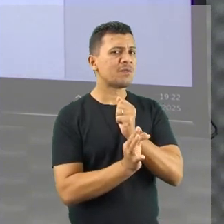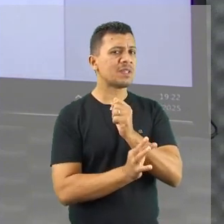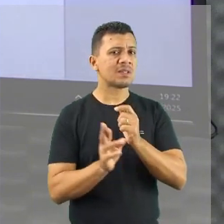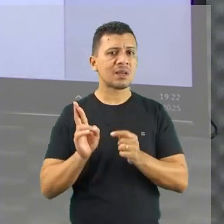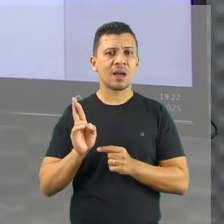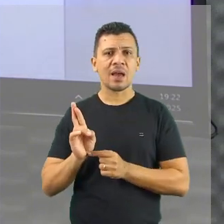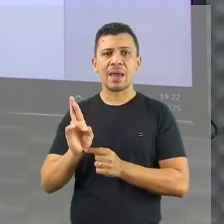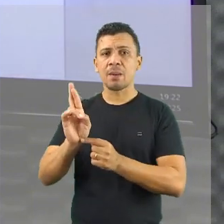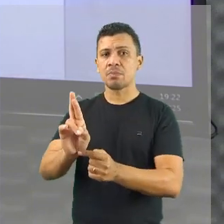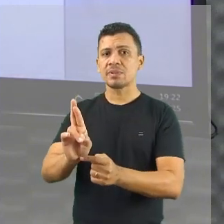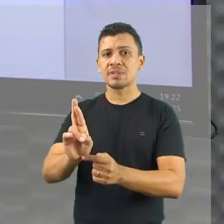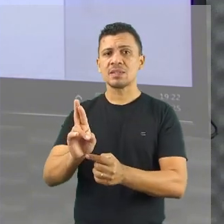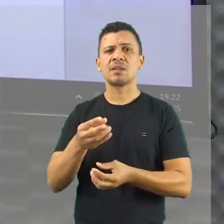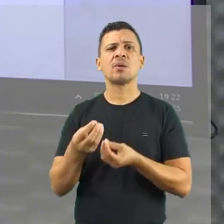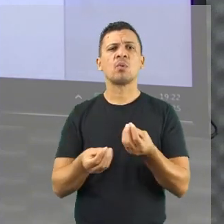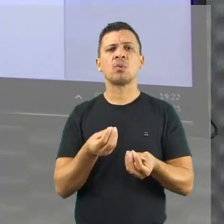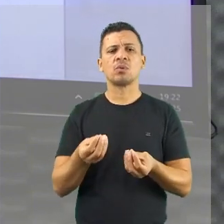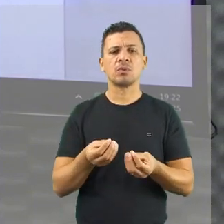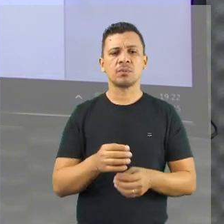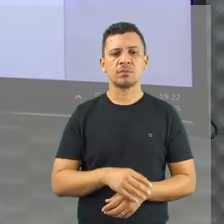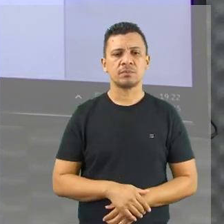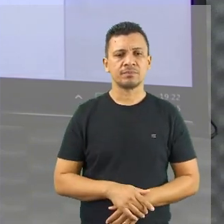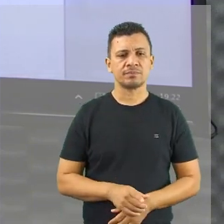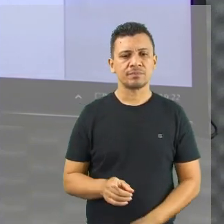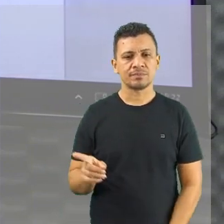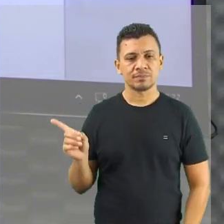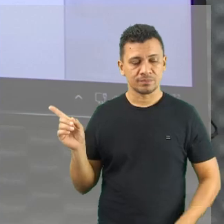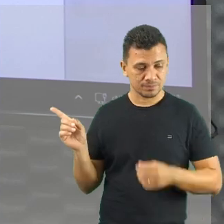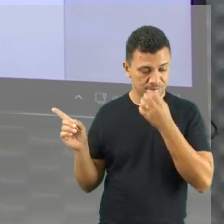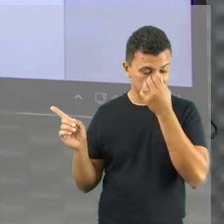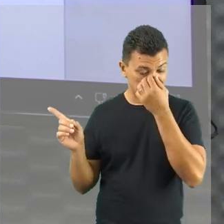né? Ou dessa maneira,